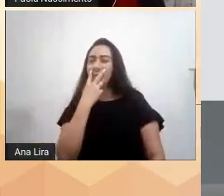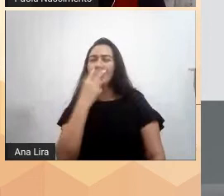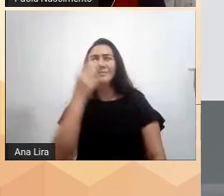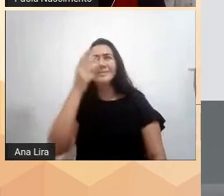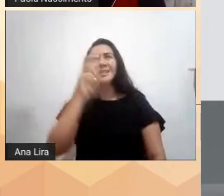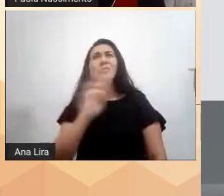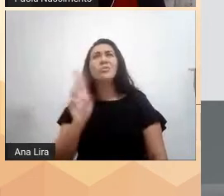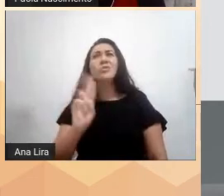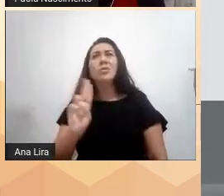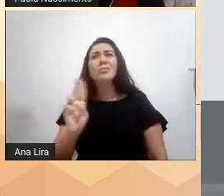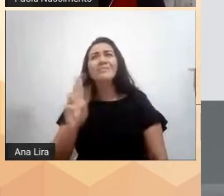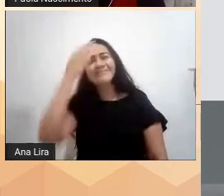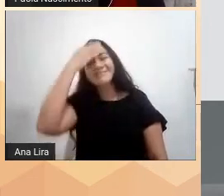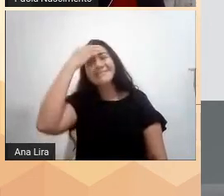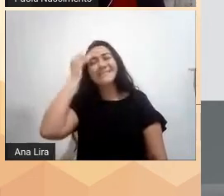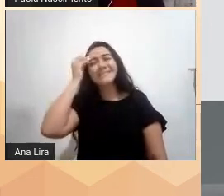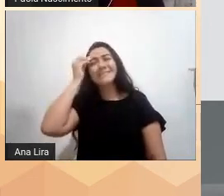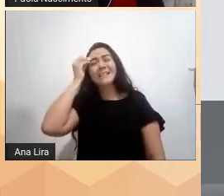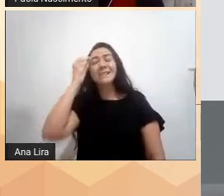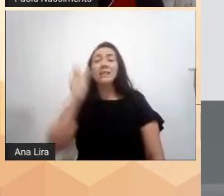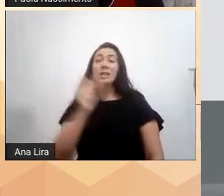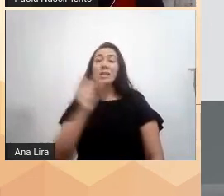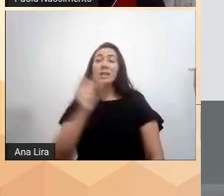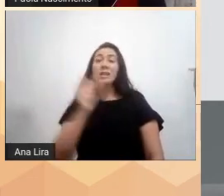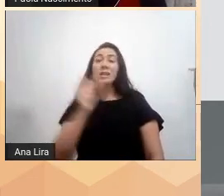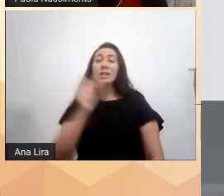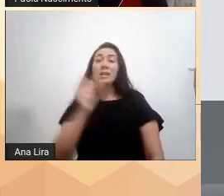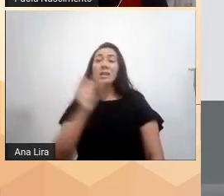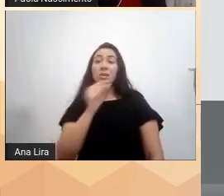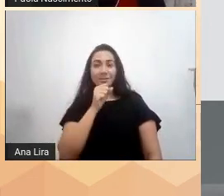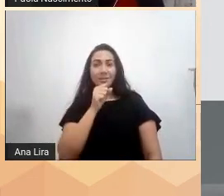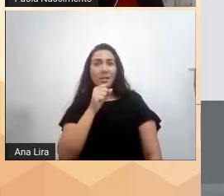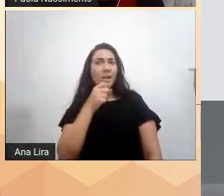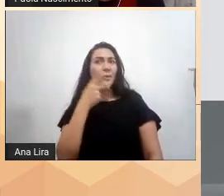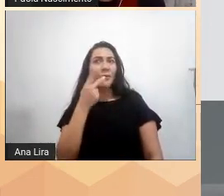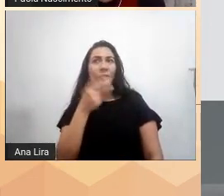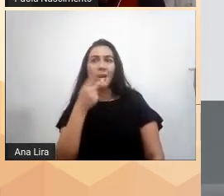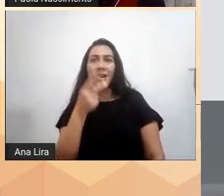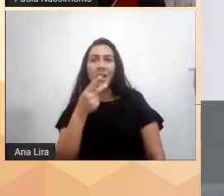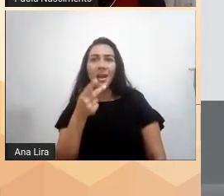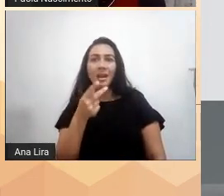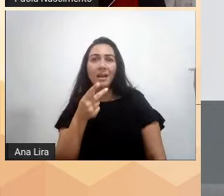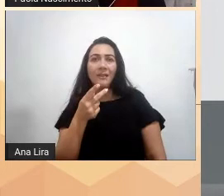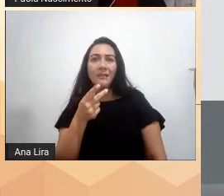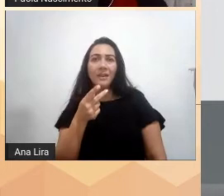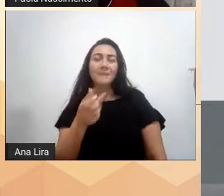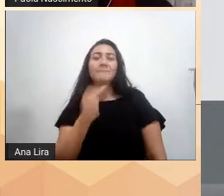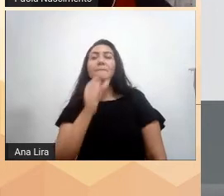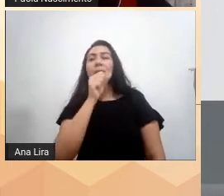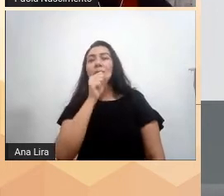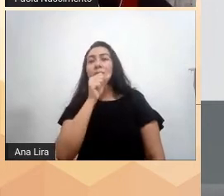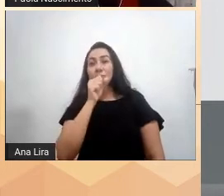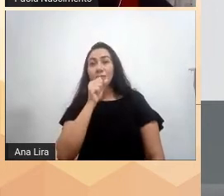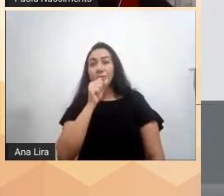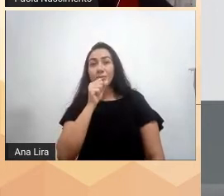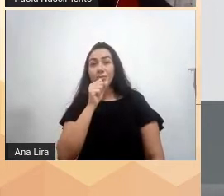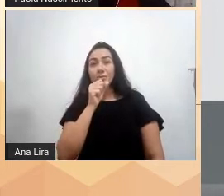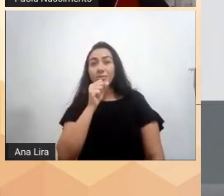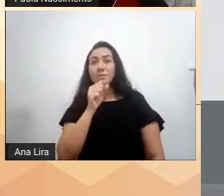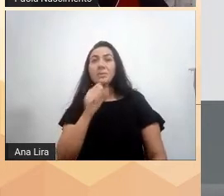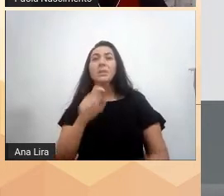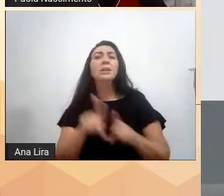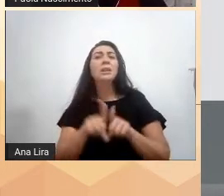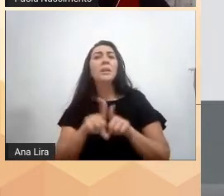segurando o microfone e falando, ele falava um pouco no microfone, e ele tirava às vezes o